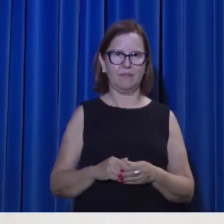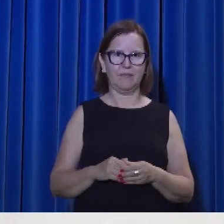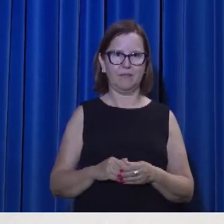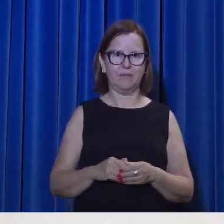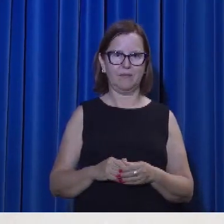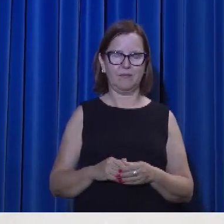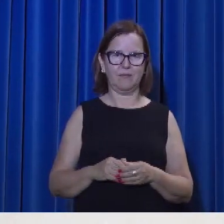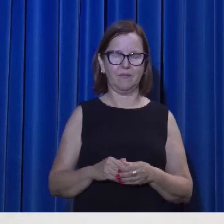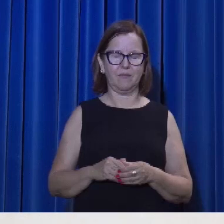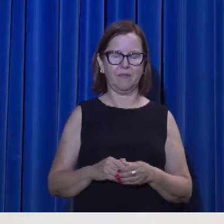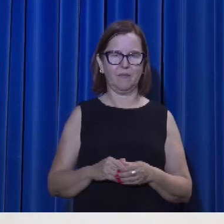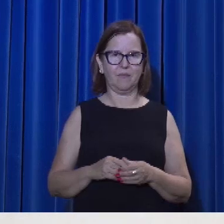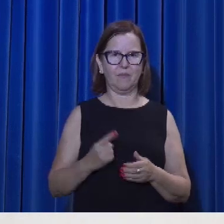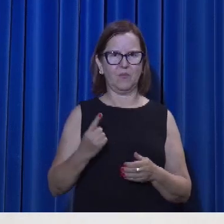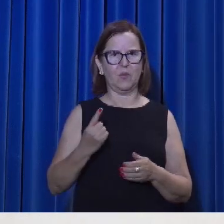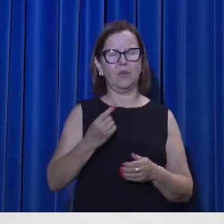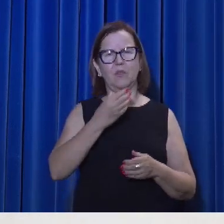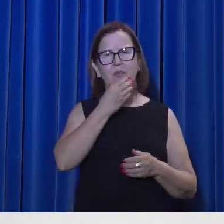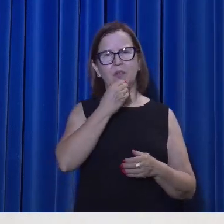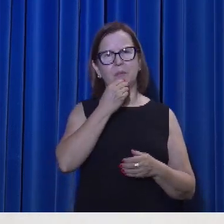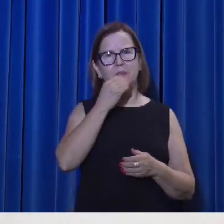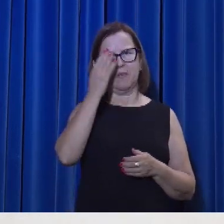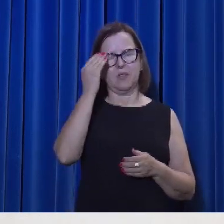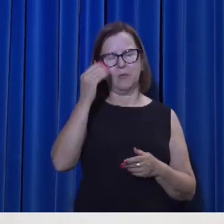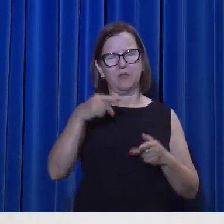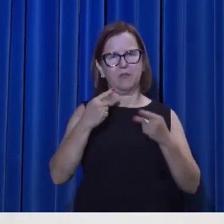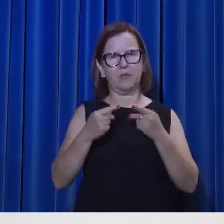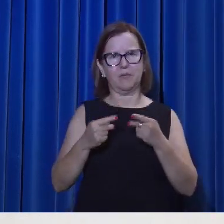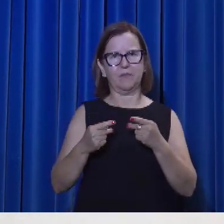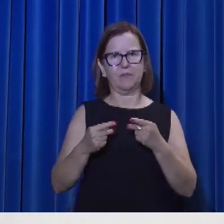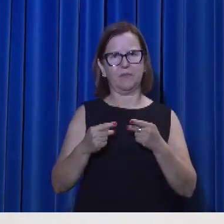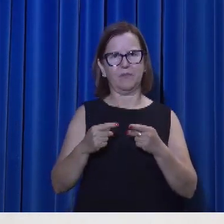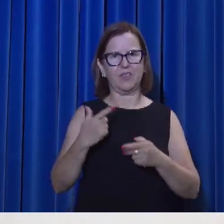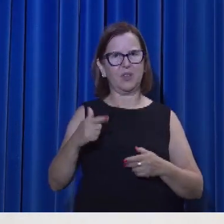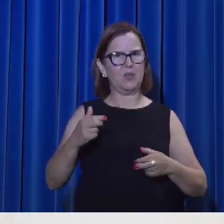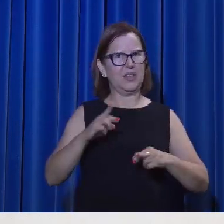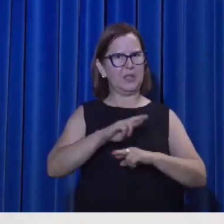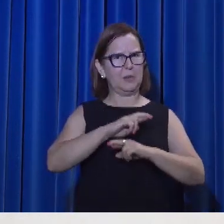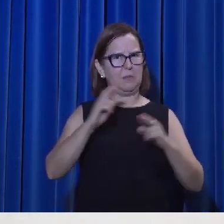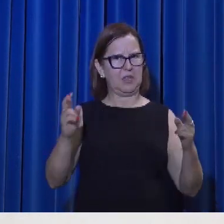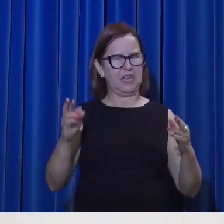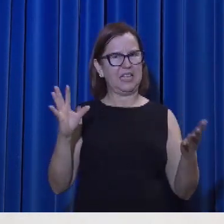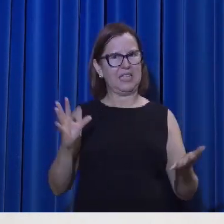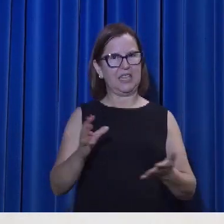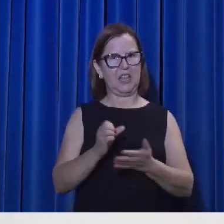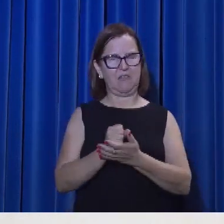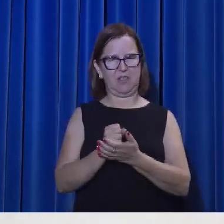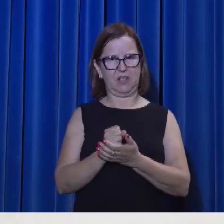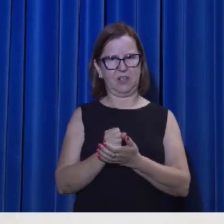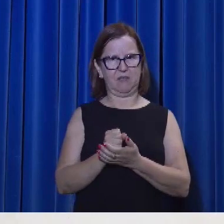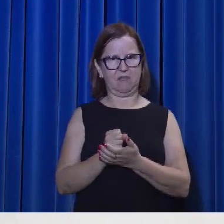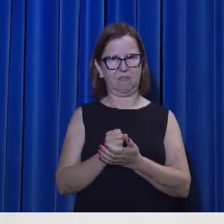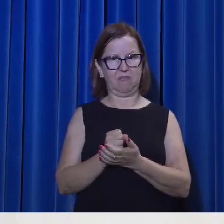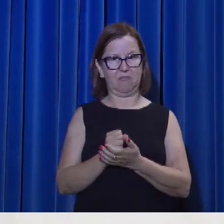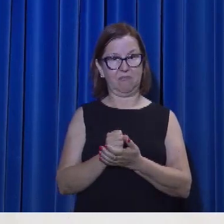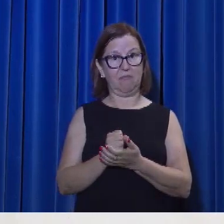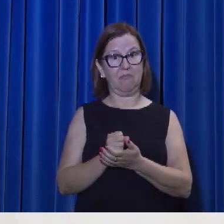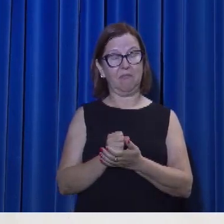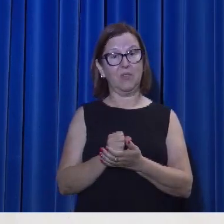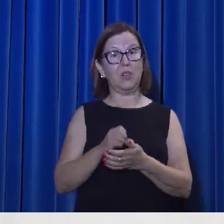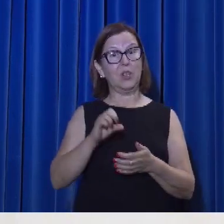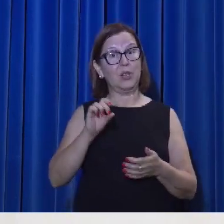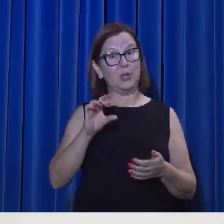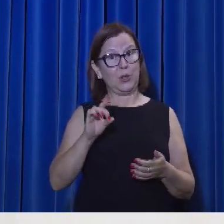João Calvino escreve assim: não há esperança de salvação dos homens, a menos que Deus conceda